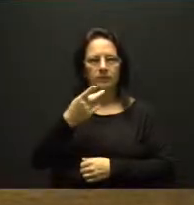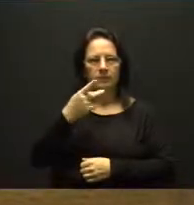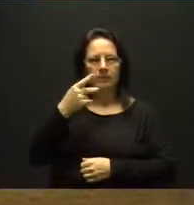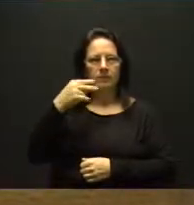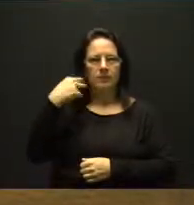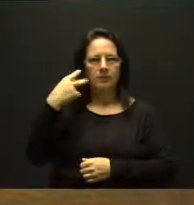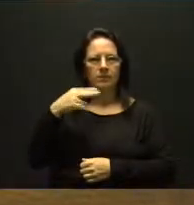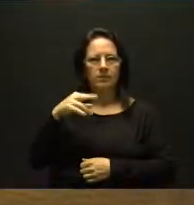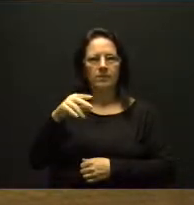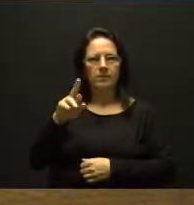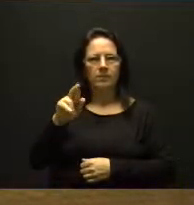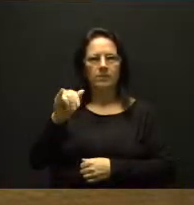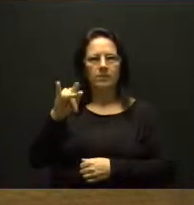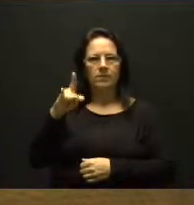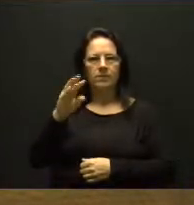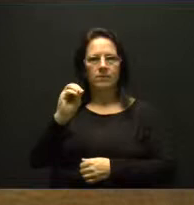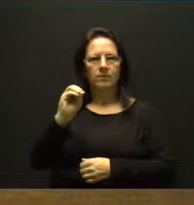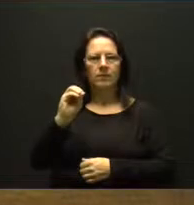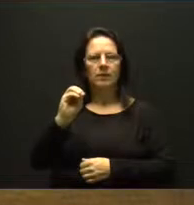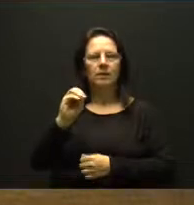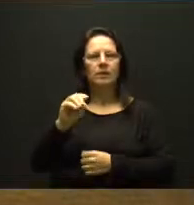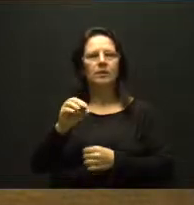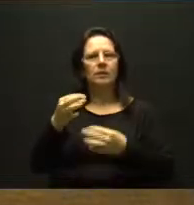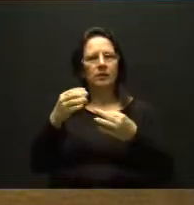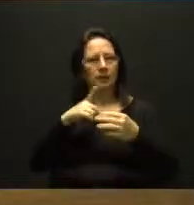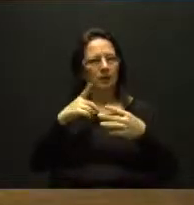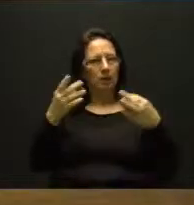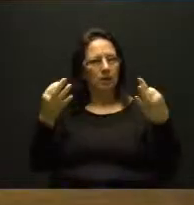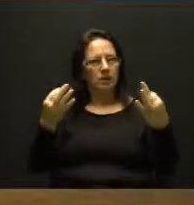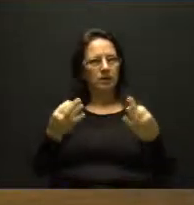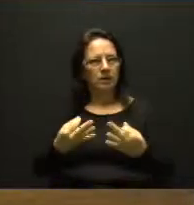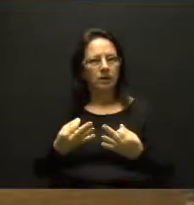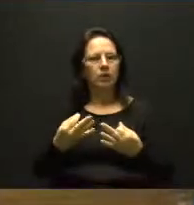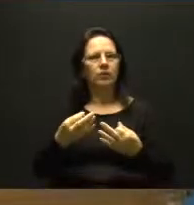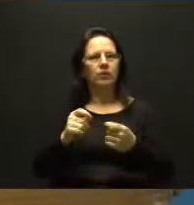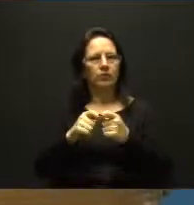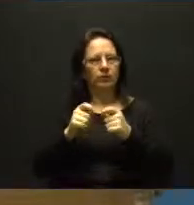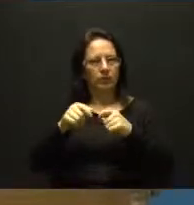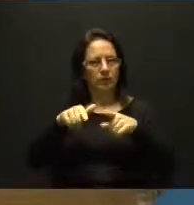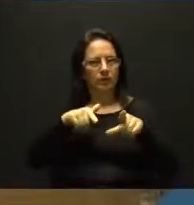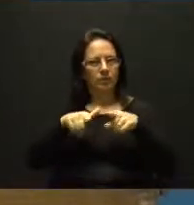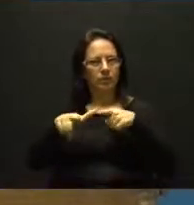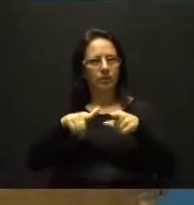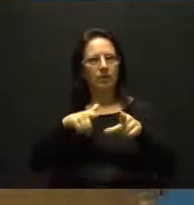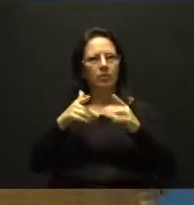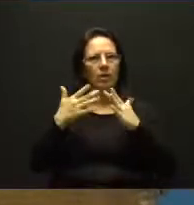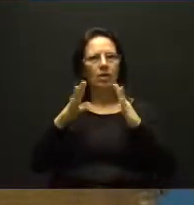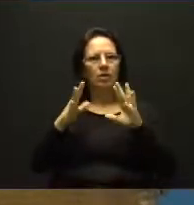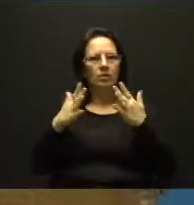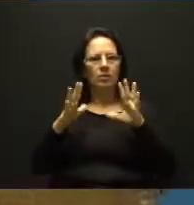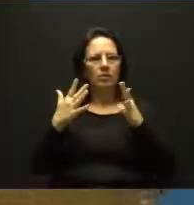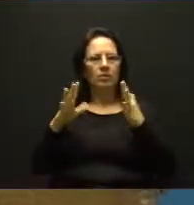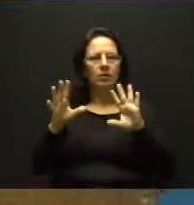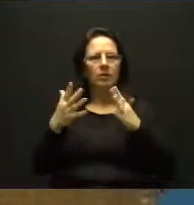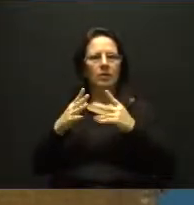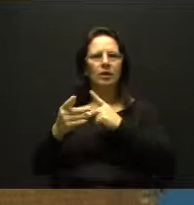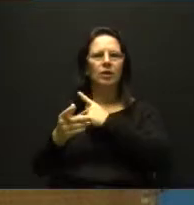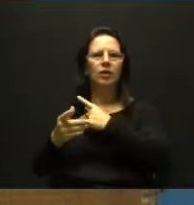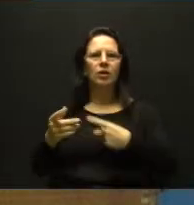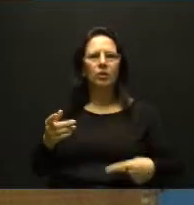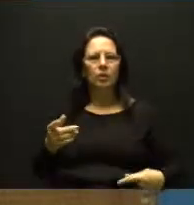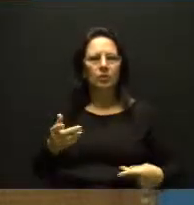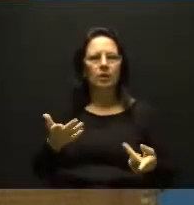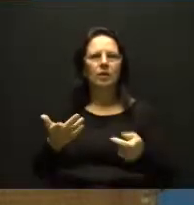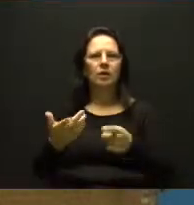chão eu tenho certeza que a vossa excelência fez um grande trabalho quero parabenizar o silêncio ficou aqui os